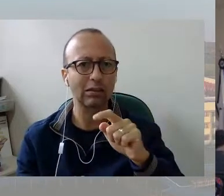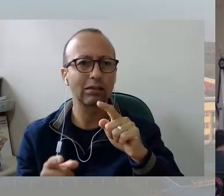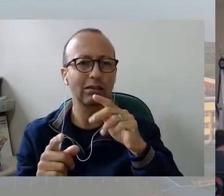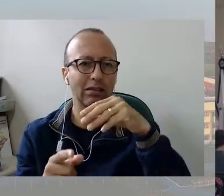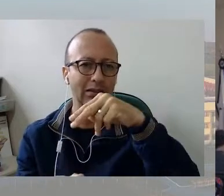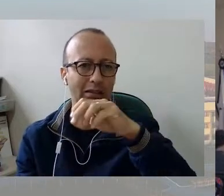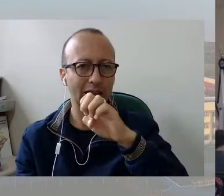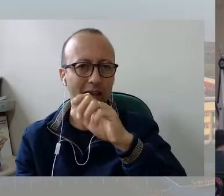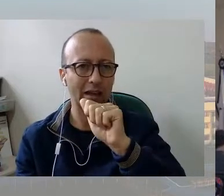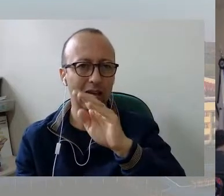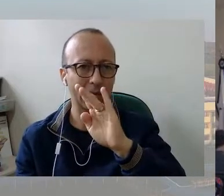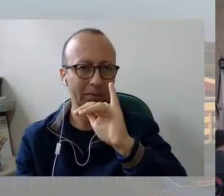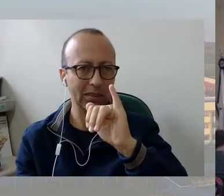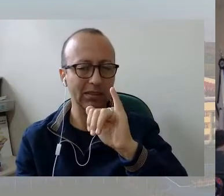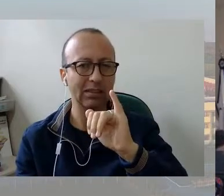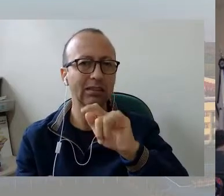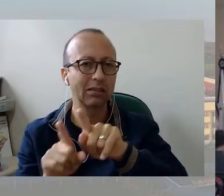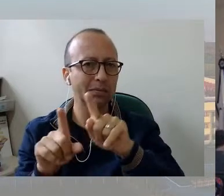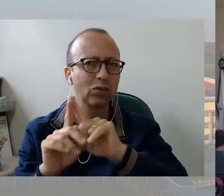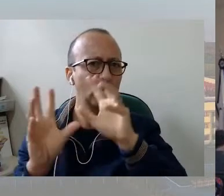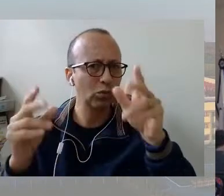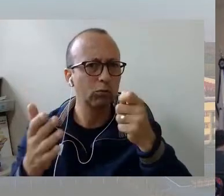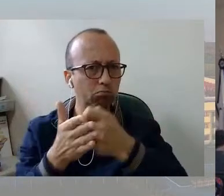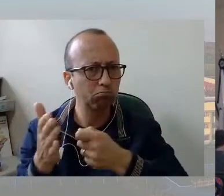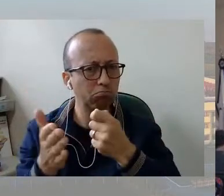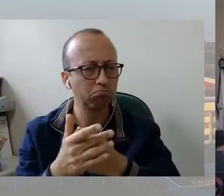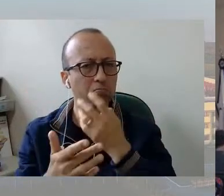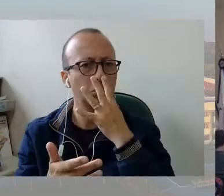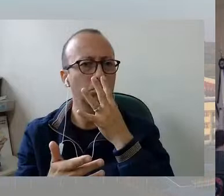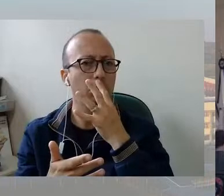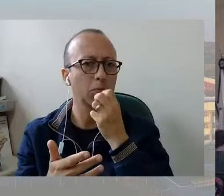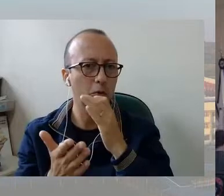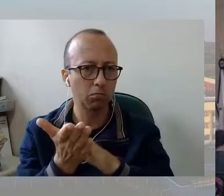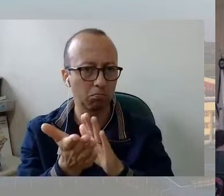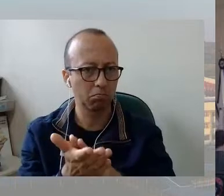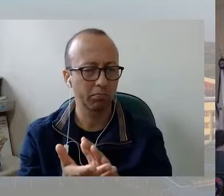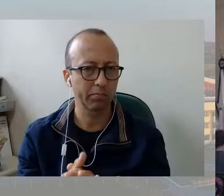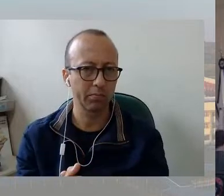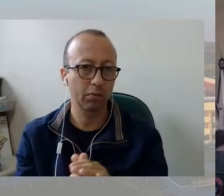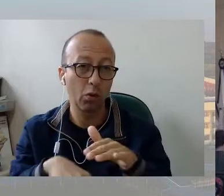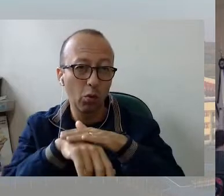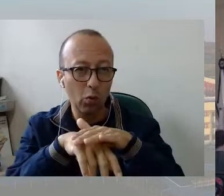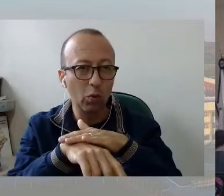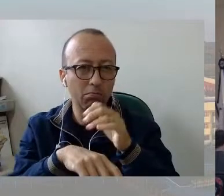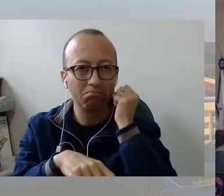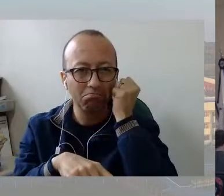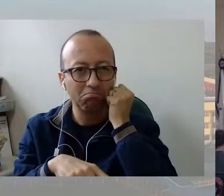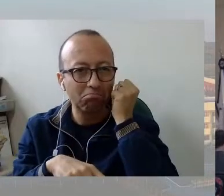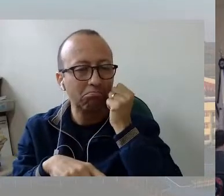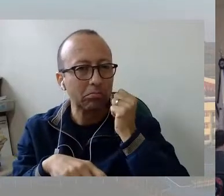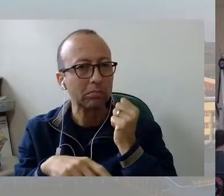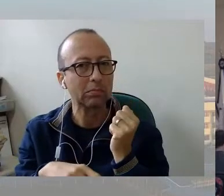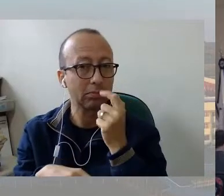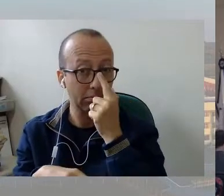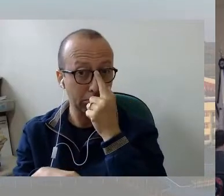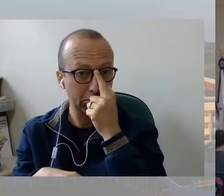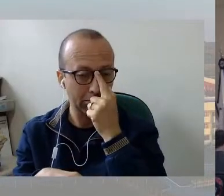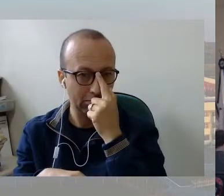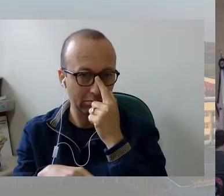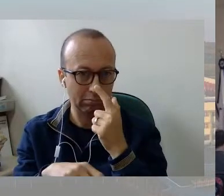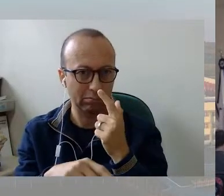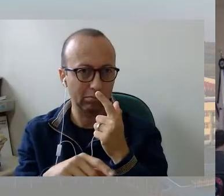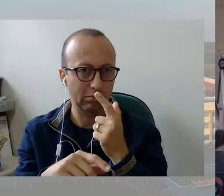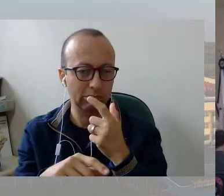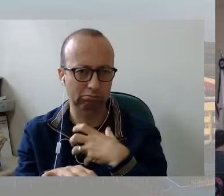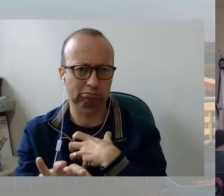muitos. Eu só gostaria de dizer que não preciso ter a cor negra, ou a cor preta, melhor dizendo, para sentir o que